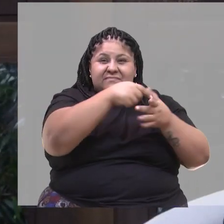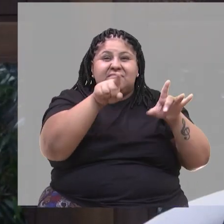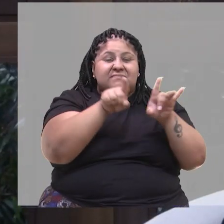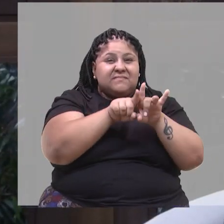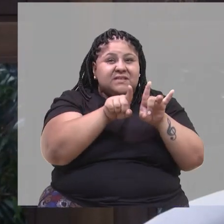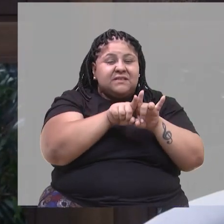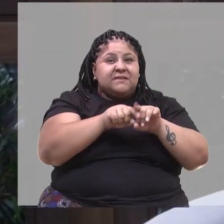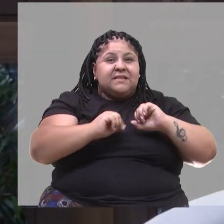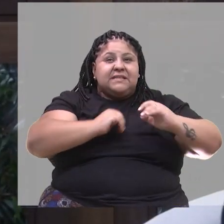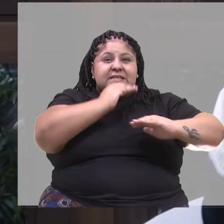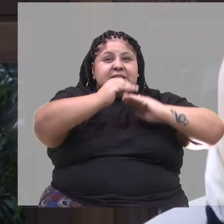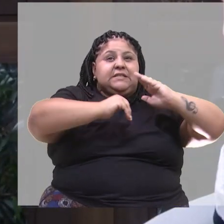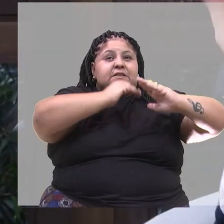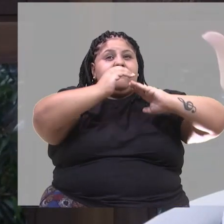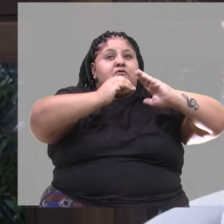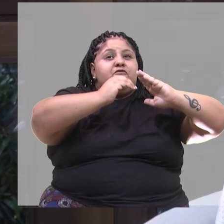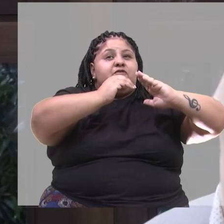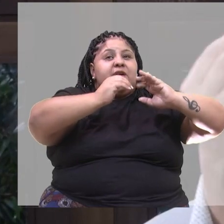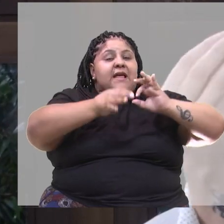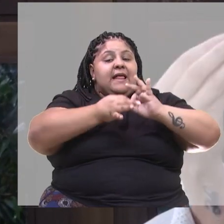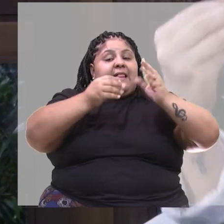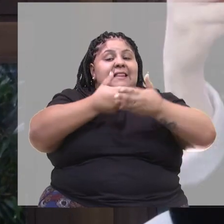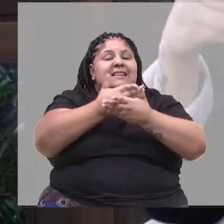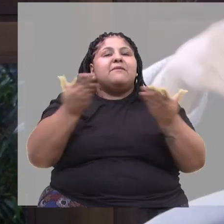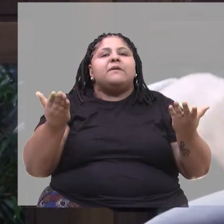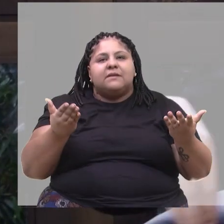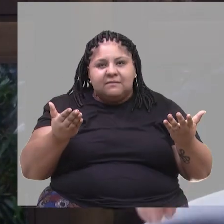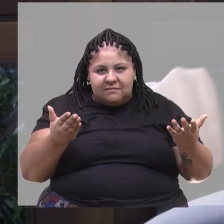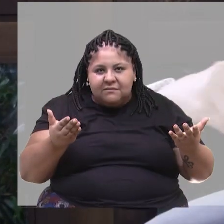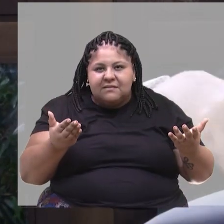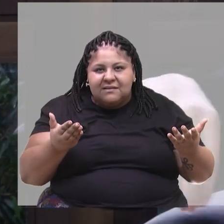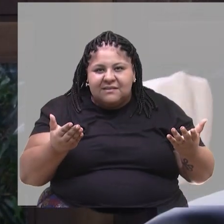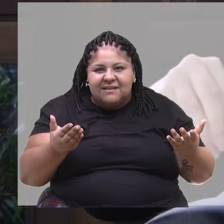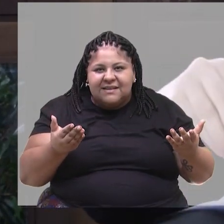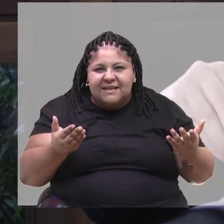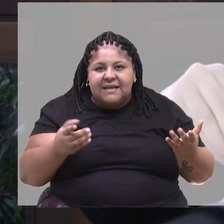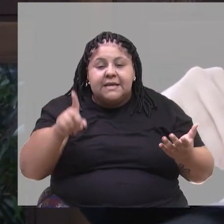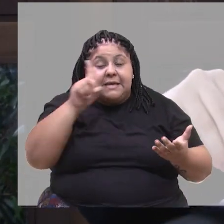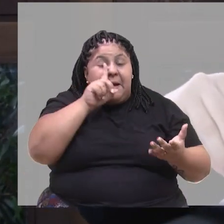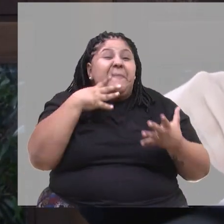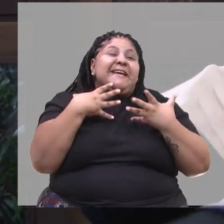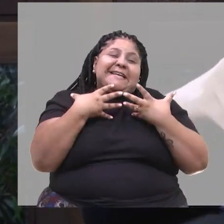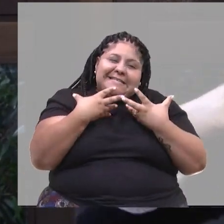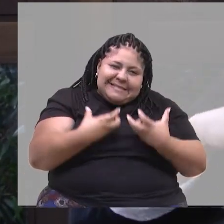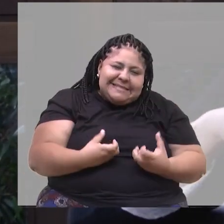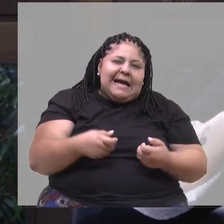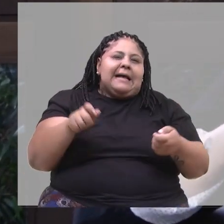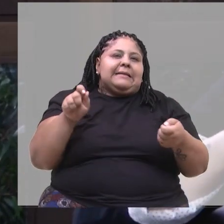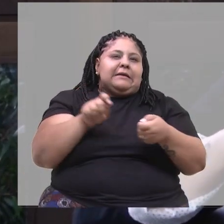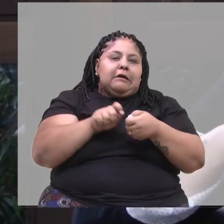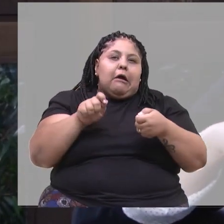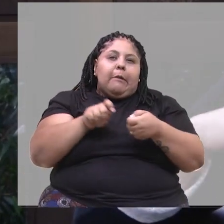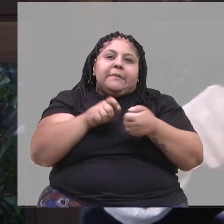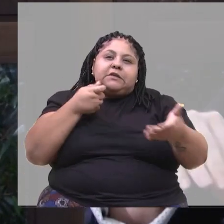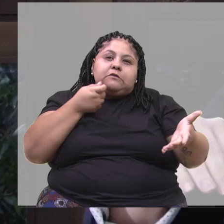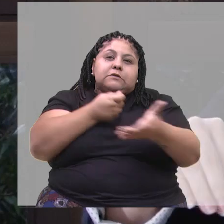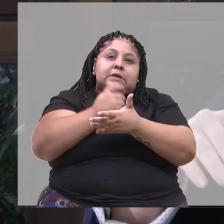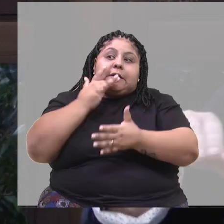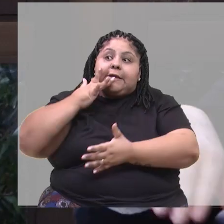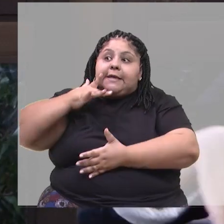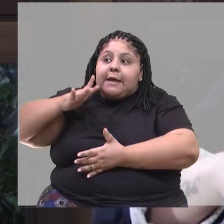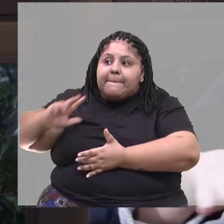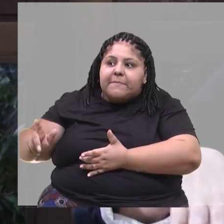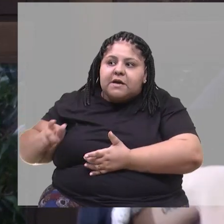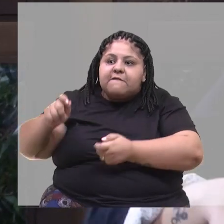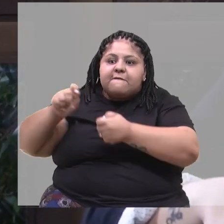de desenvolver autonomia. De repente, aquela mãe, além do cansaço, precisa deixar que aquela criança também encontre o seu espaço. Porque a gente também, enquanto pessoa com deficiência, desde